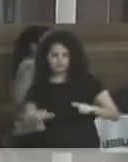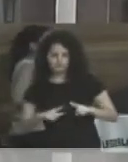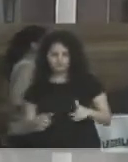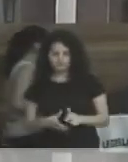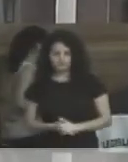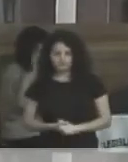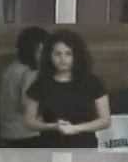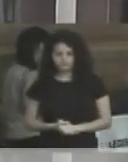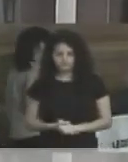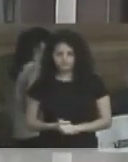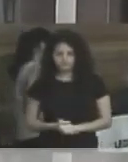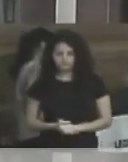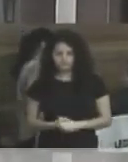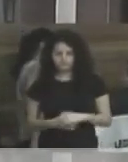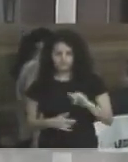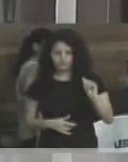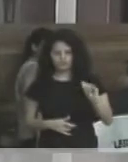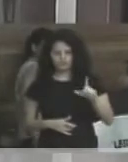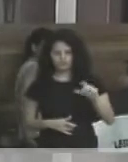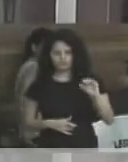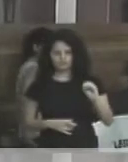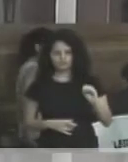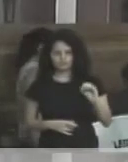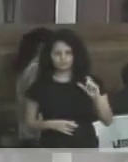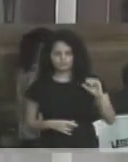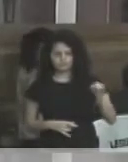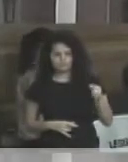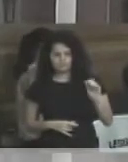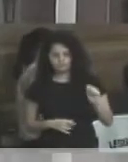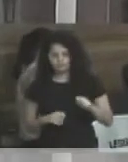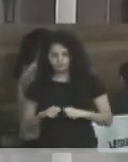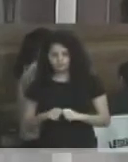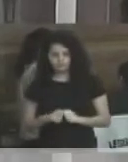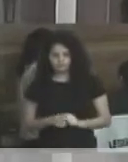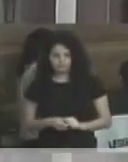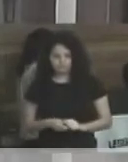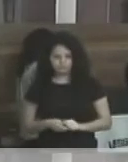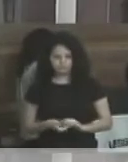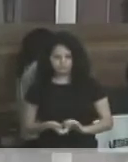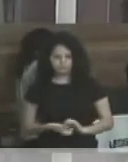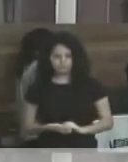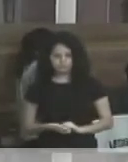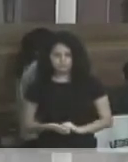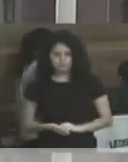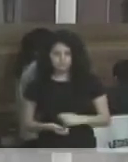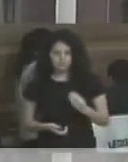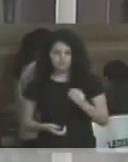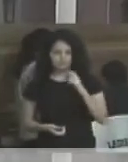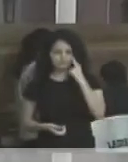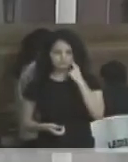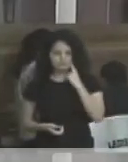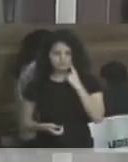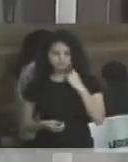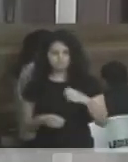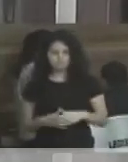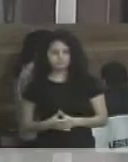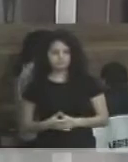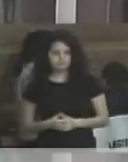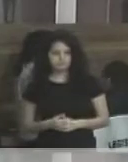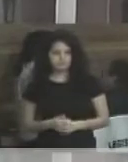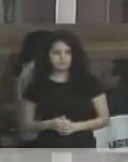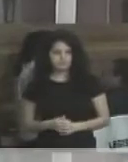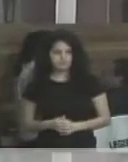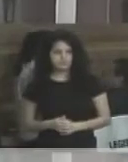o comércio funcionando. Então, é muito triste para a gente a indústria naval chegar nesse ponto. E a gente